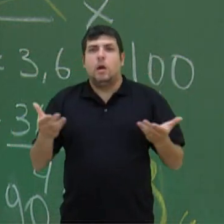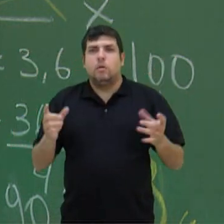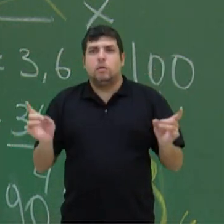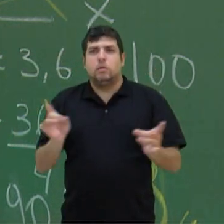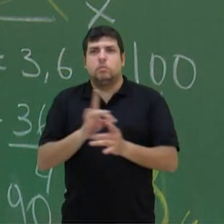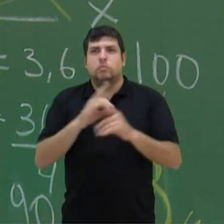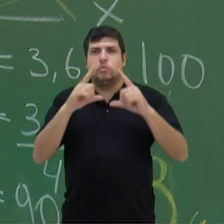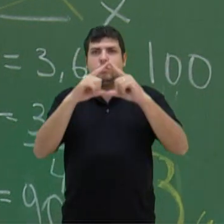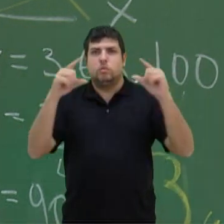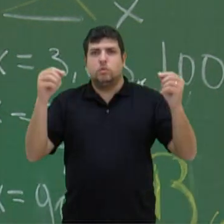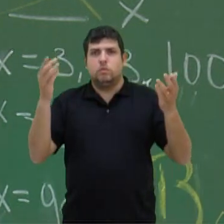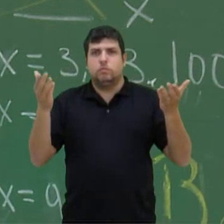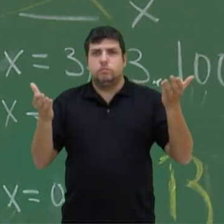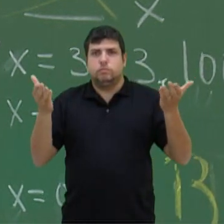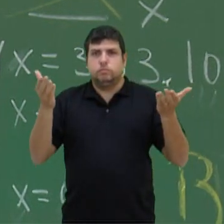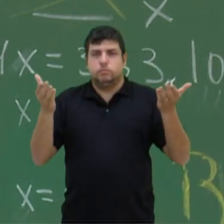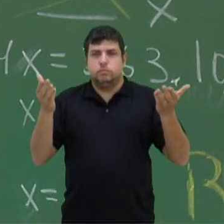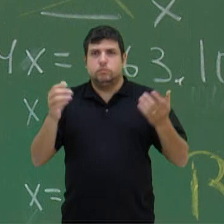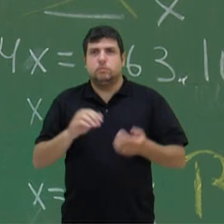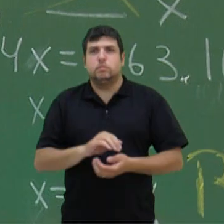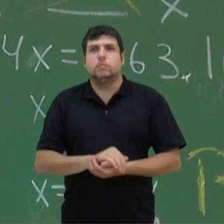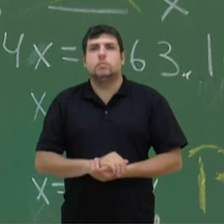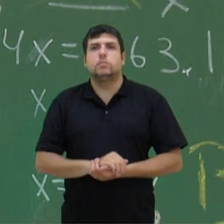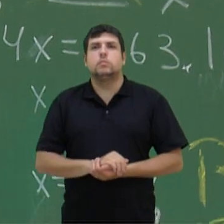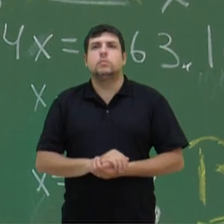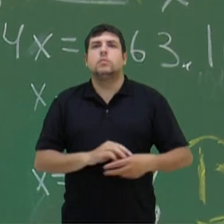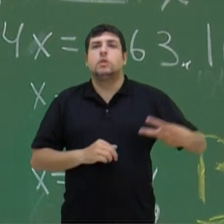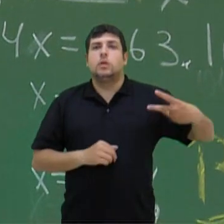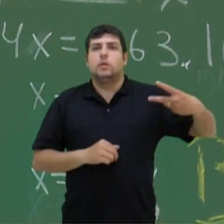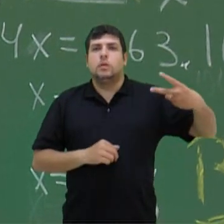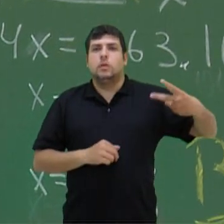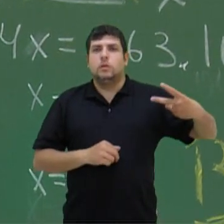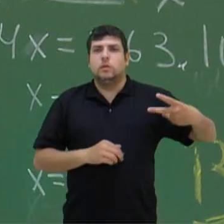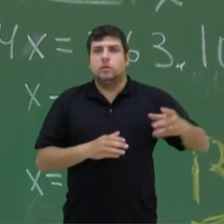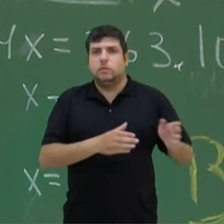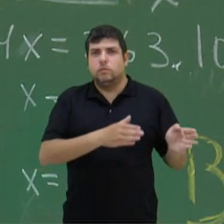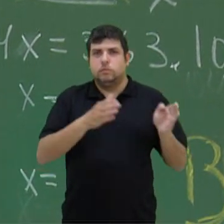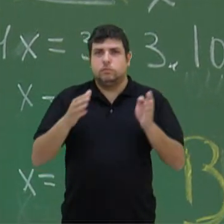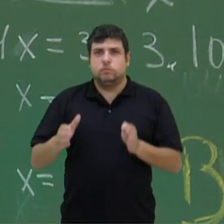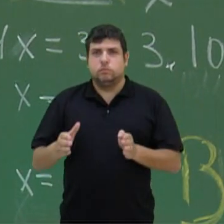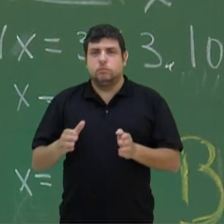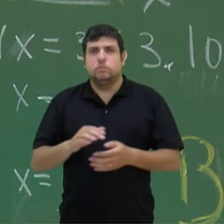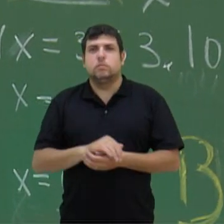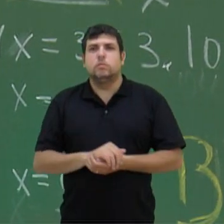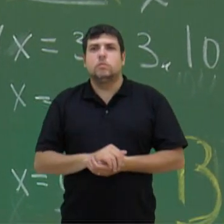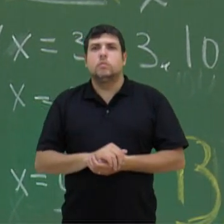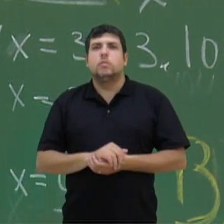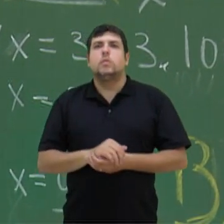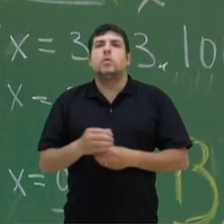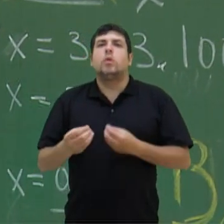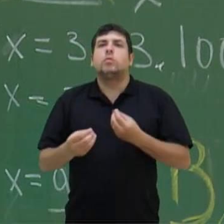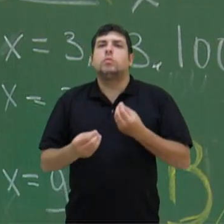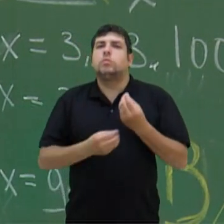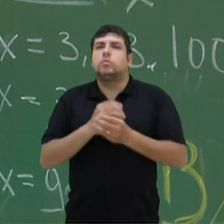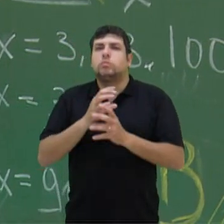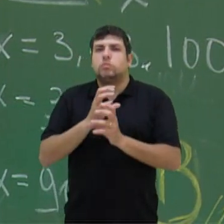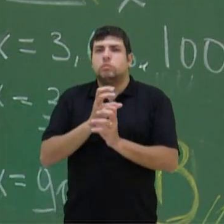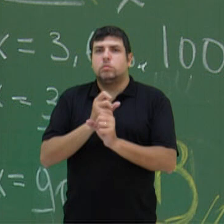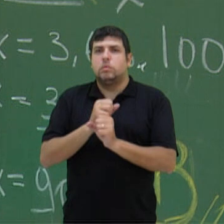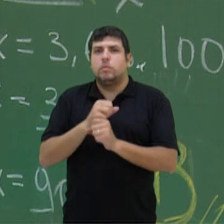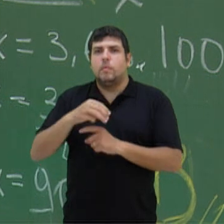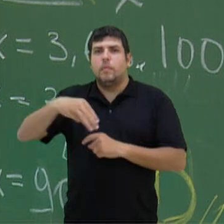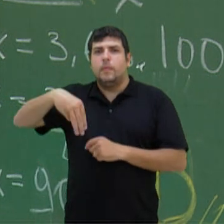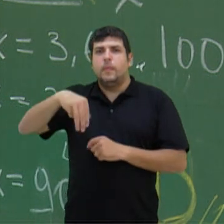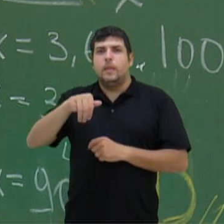toda balanceada. Próxima etapa, próximo passo é fazer a massa molar de cada um